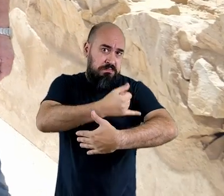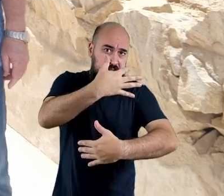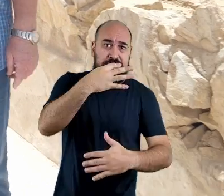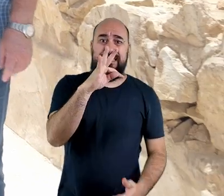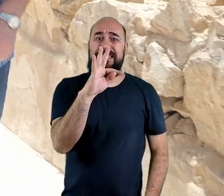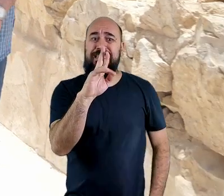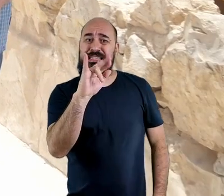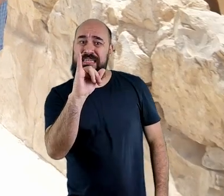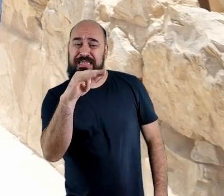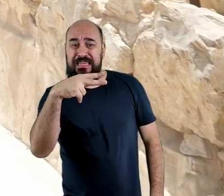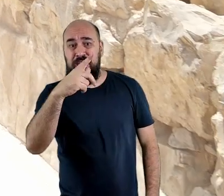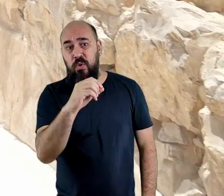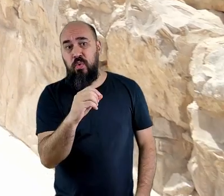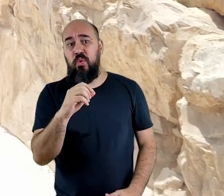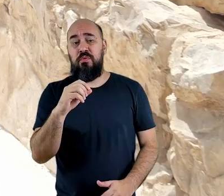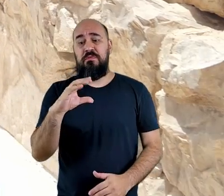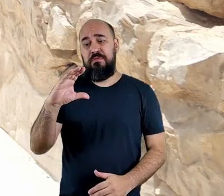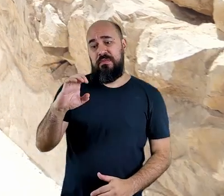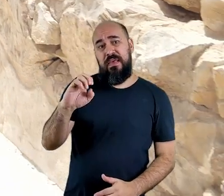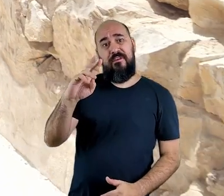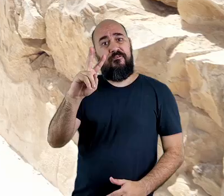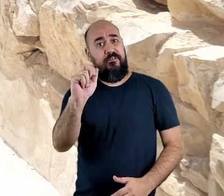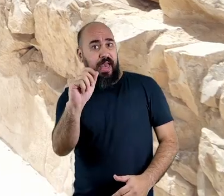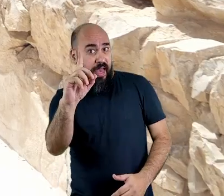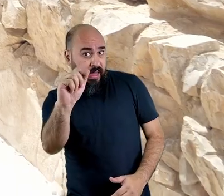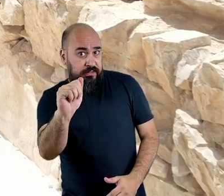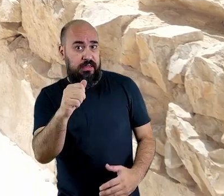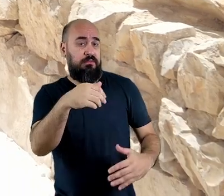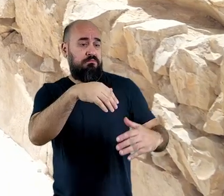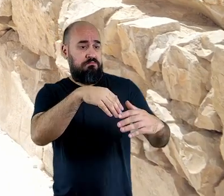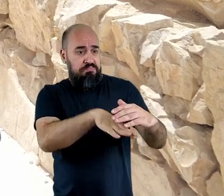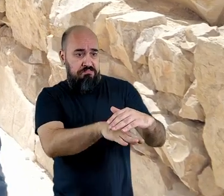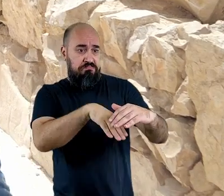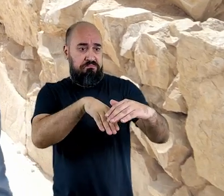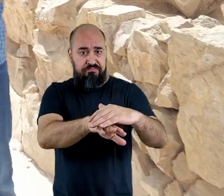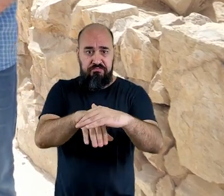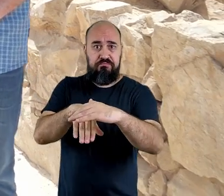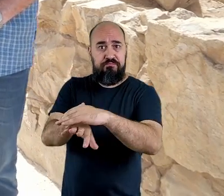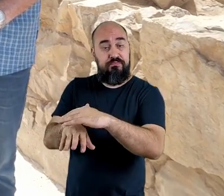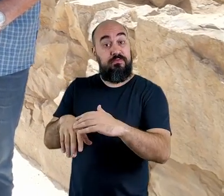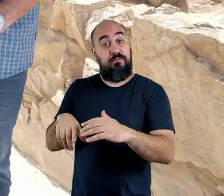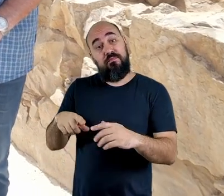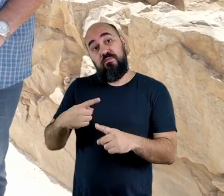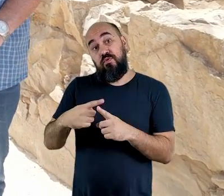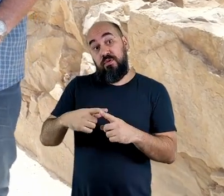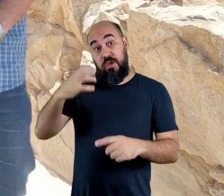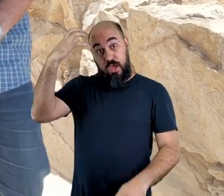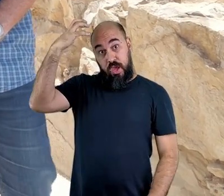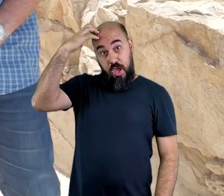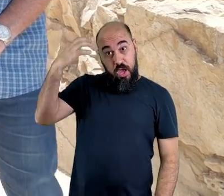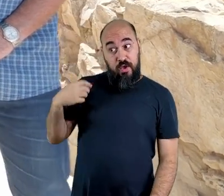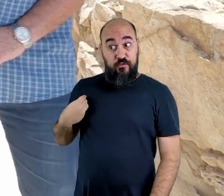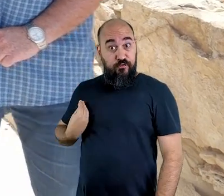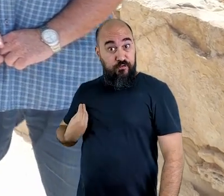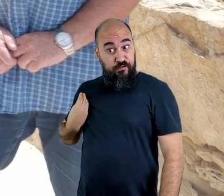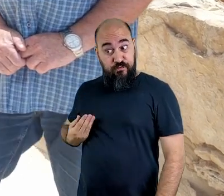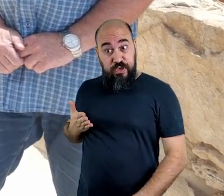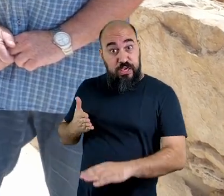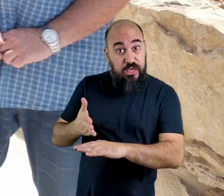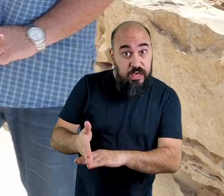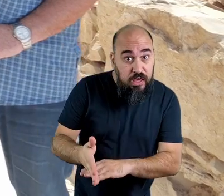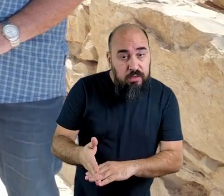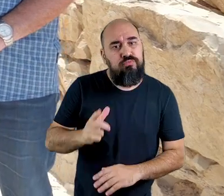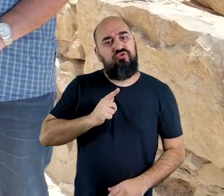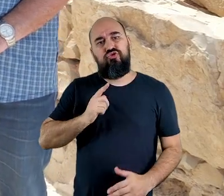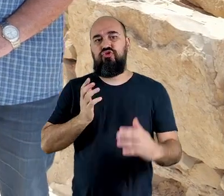ou seja, tudo para o bom apetite do rei que iria alimentar aqui com sua família. Mas, Yehuda, você me falou